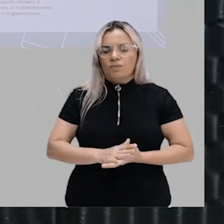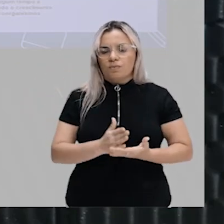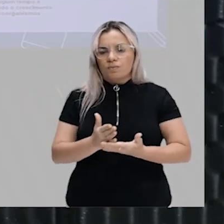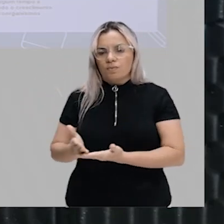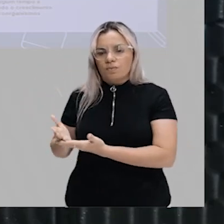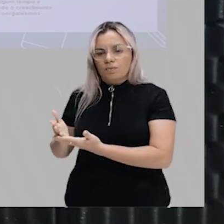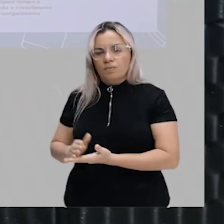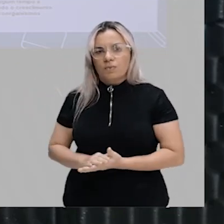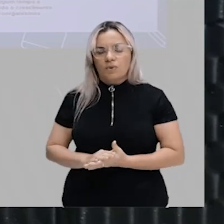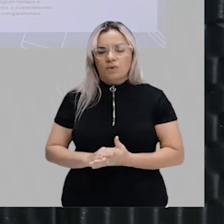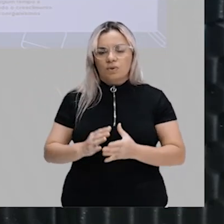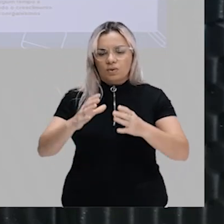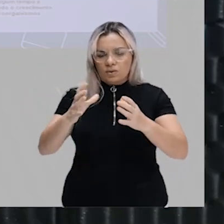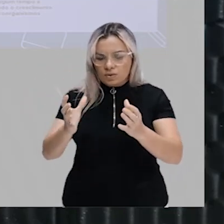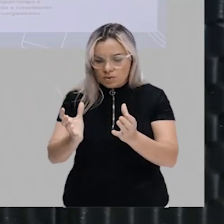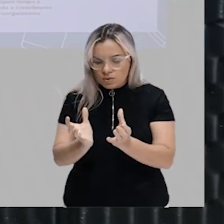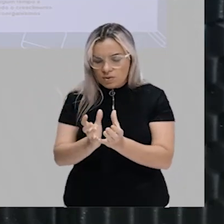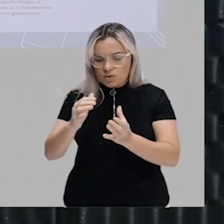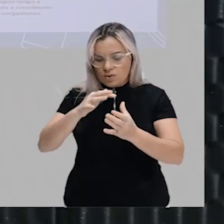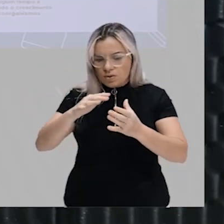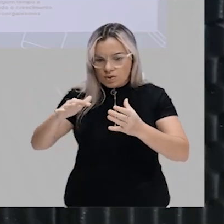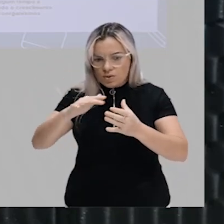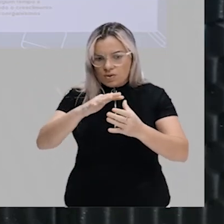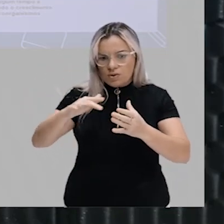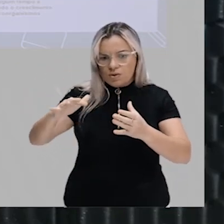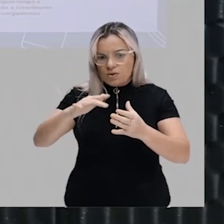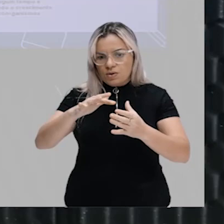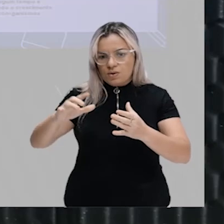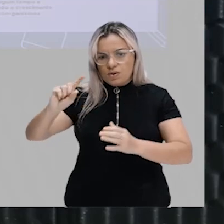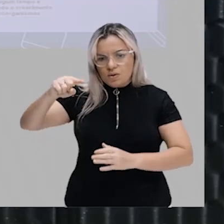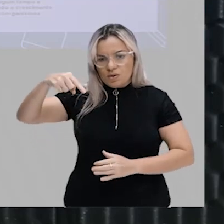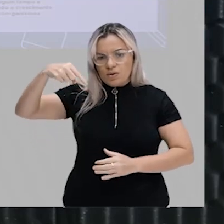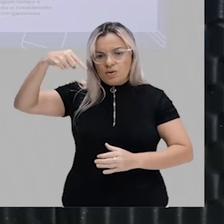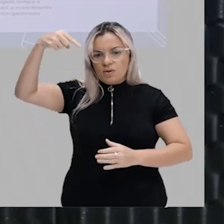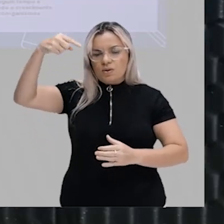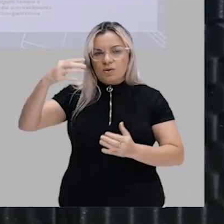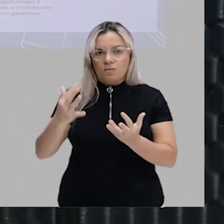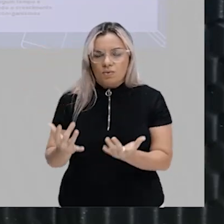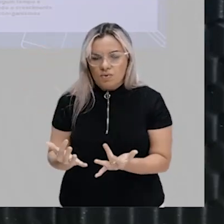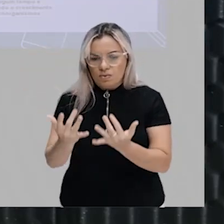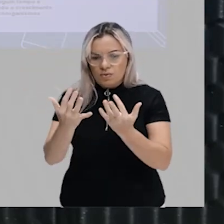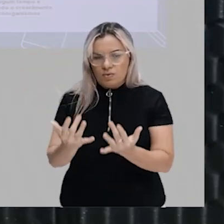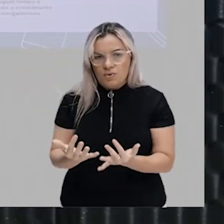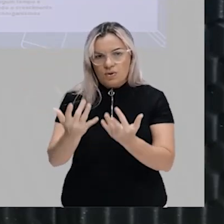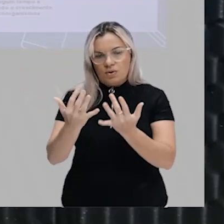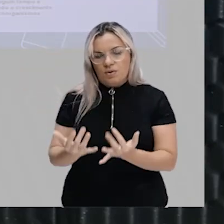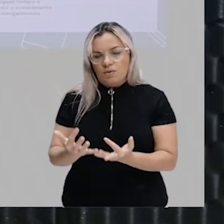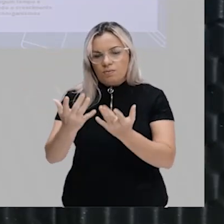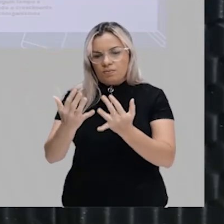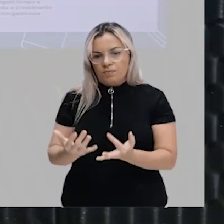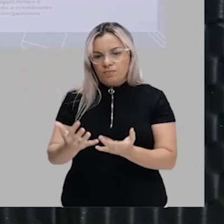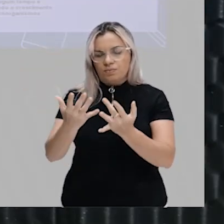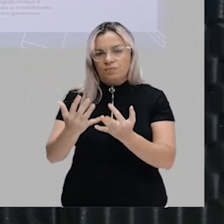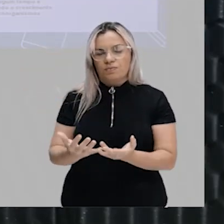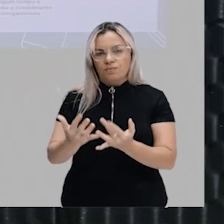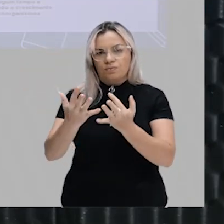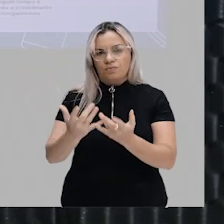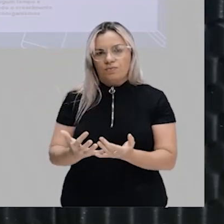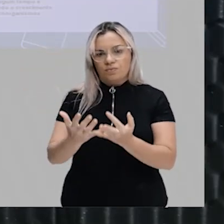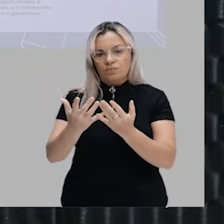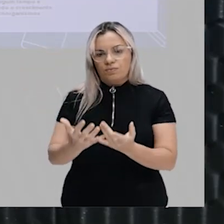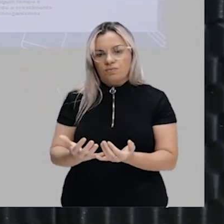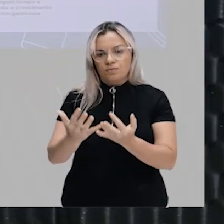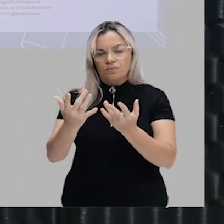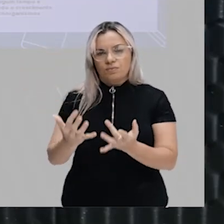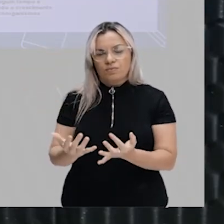caldo estava lá dentro. Depois de um tempo, ele ferveu esse caldo nutritivo. Quando ele faz isso, ao ferver